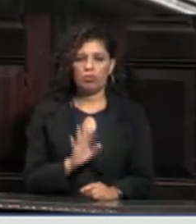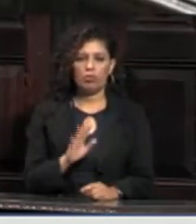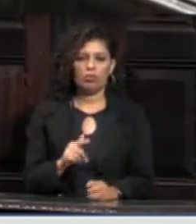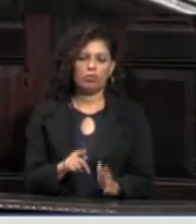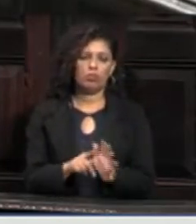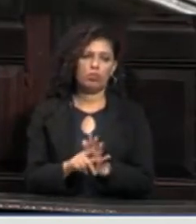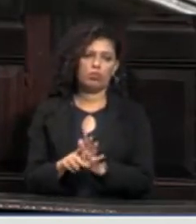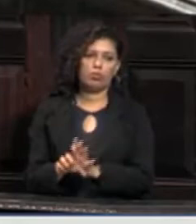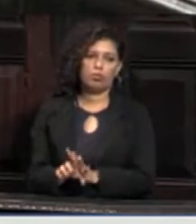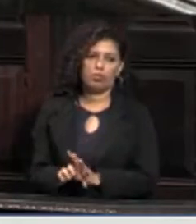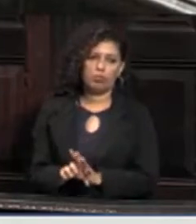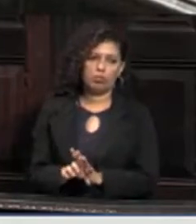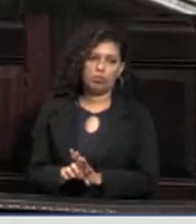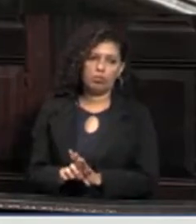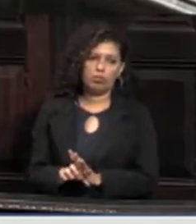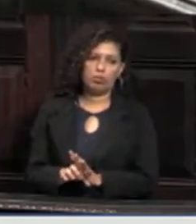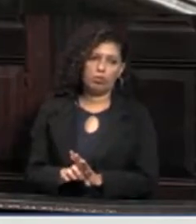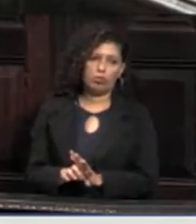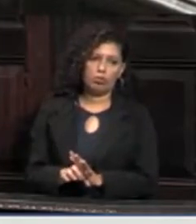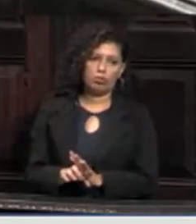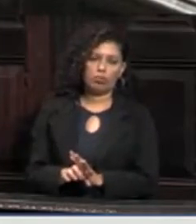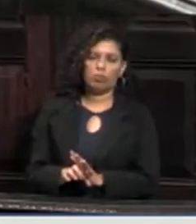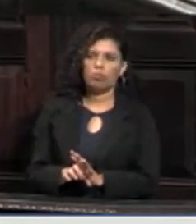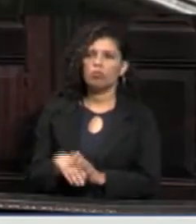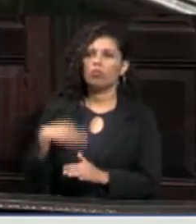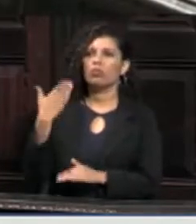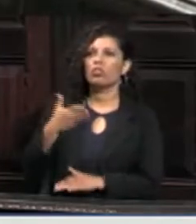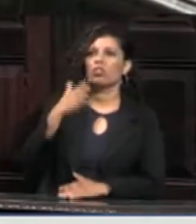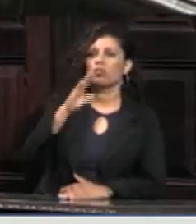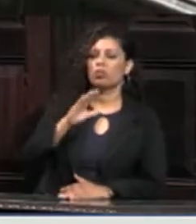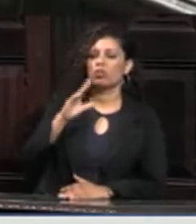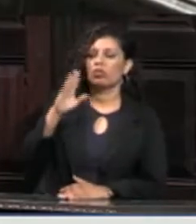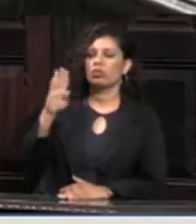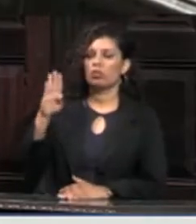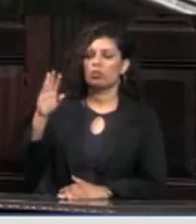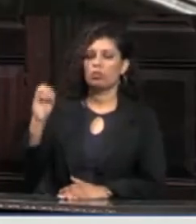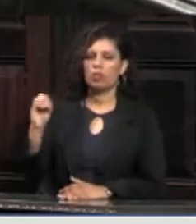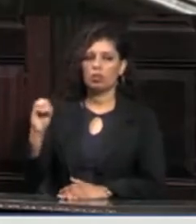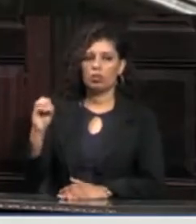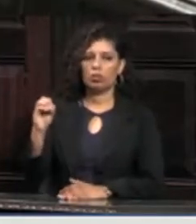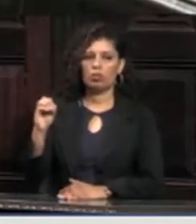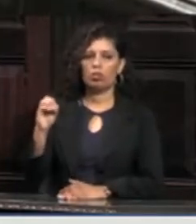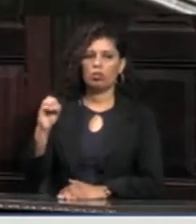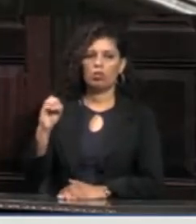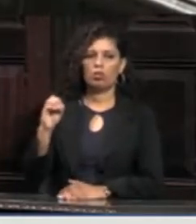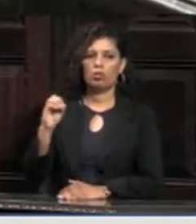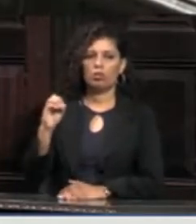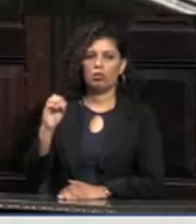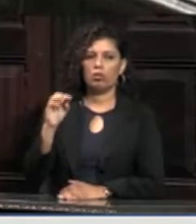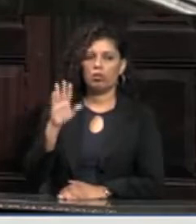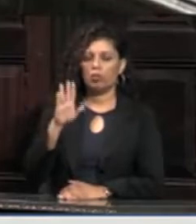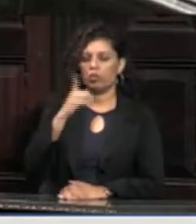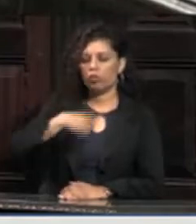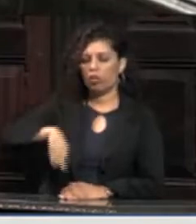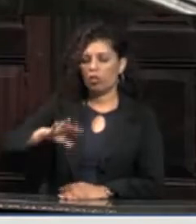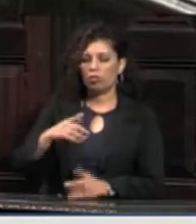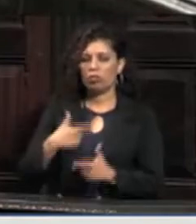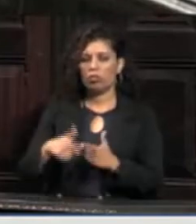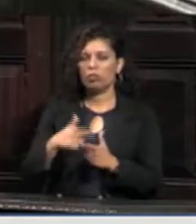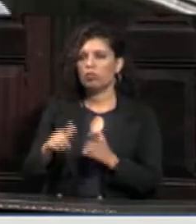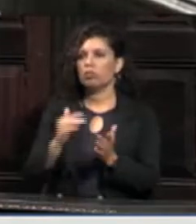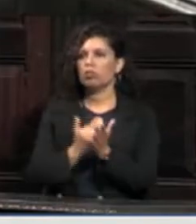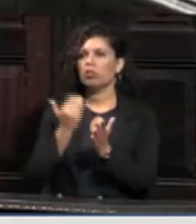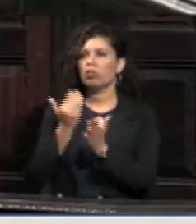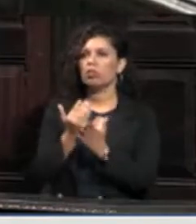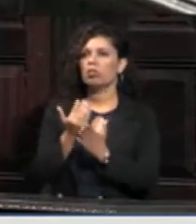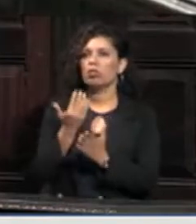projeto, ele vai muito em cima do CBO, da definição ocupacional, e naturalmente não quer excluir ninguém, nem quer